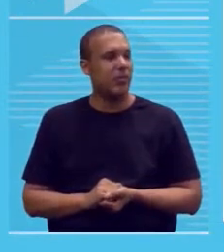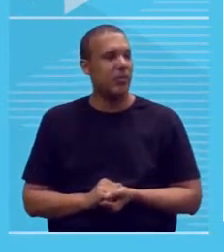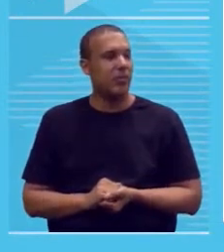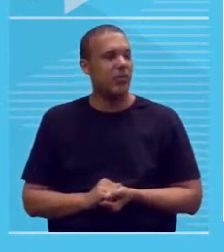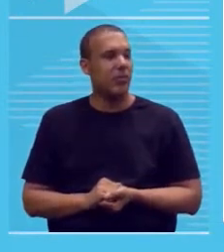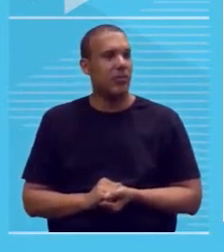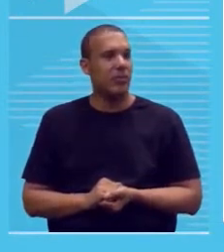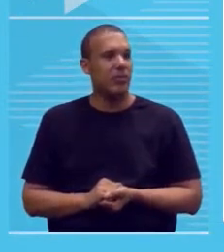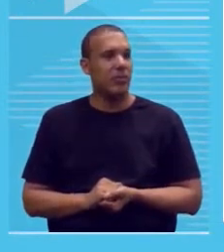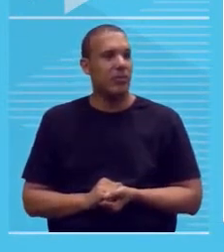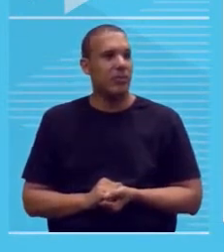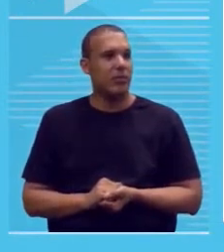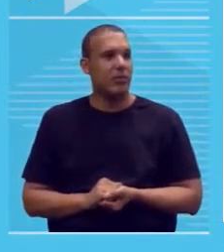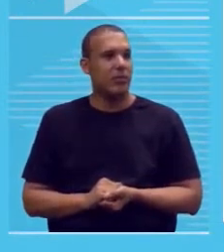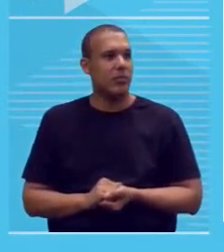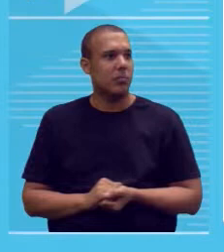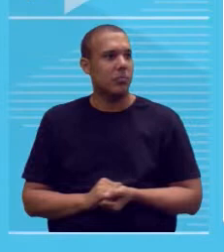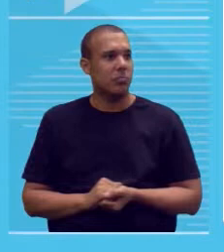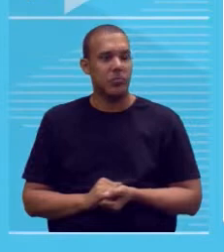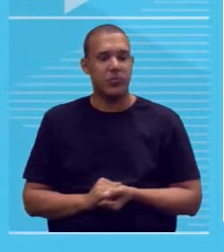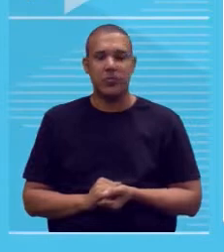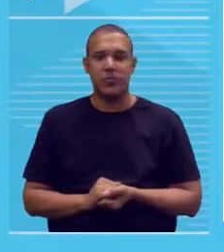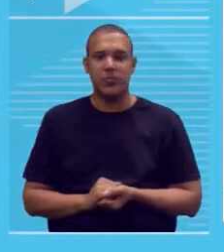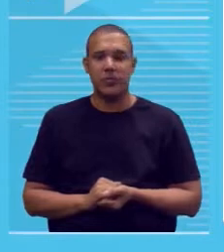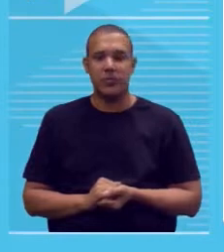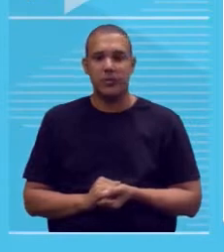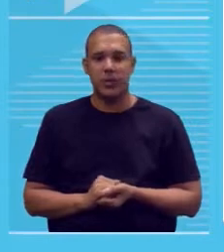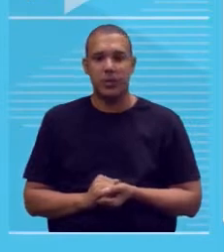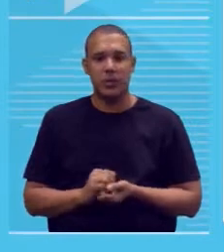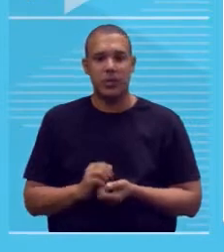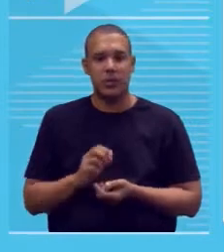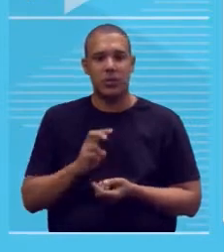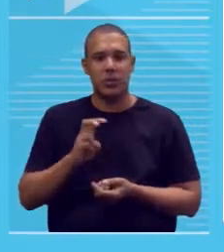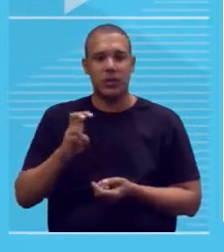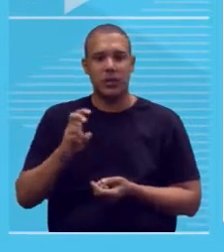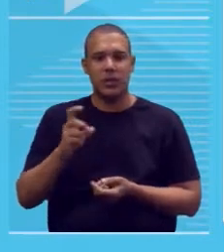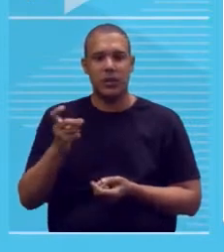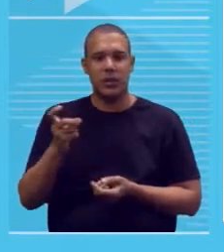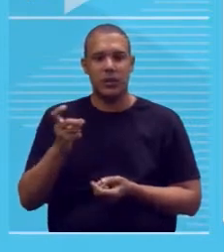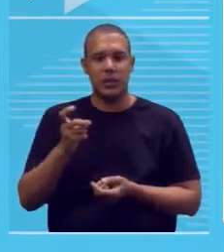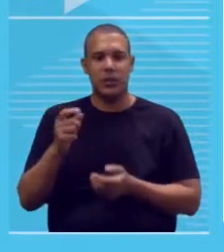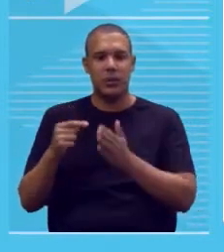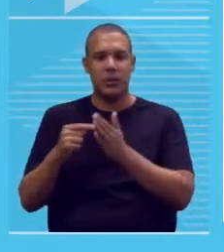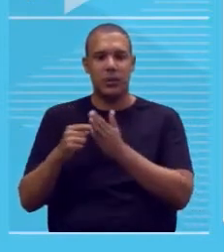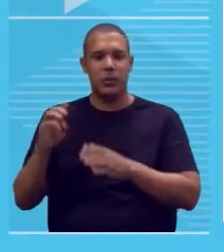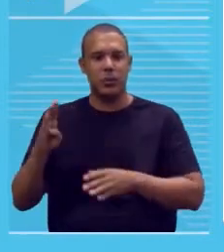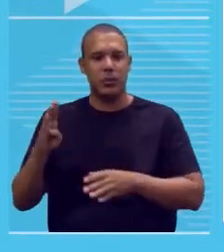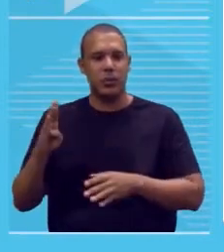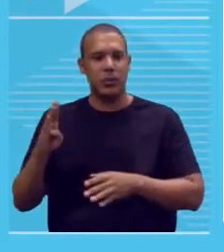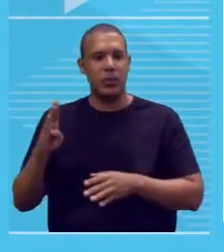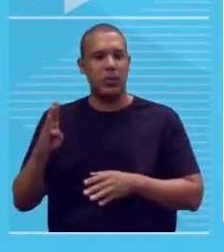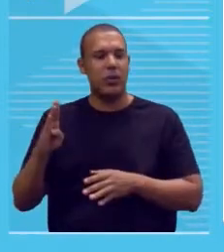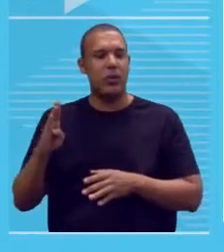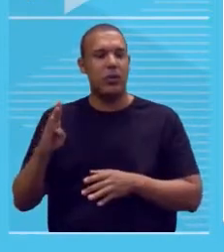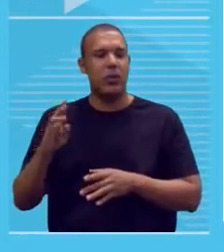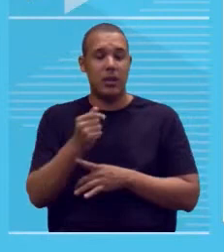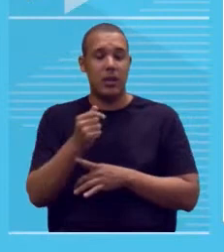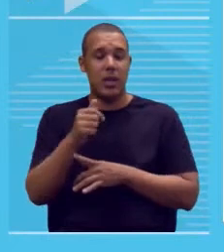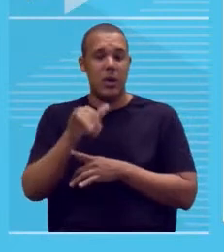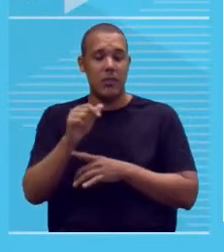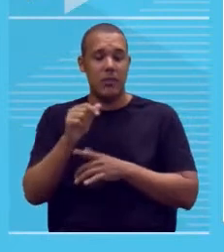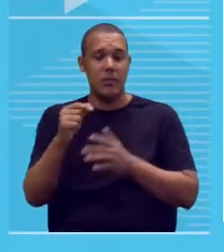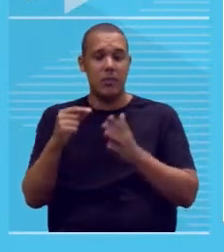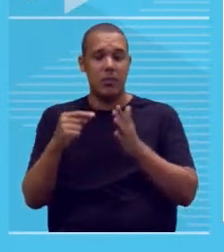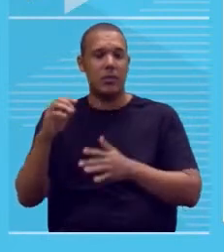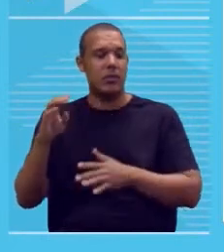Professor, o B ali, o 5, é o X do ponto B, e o 7 é o Y do ponto